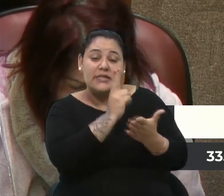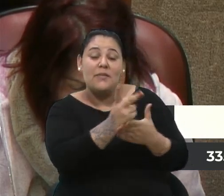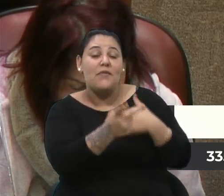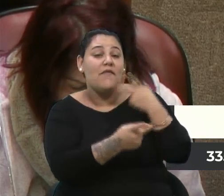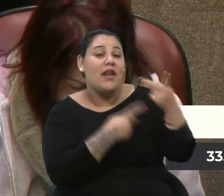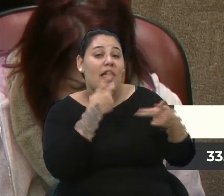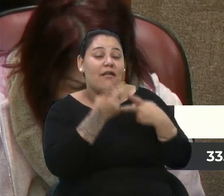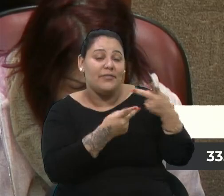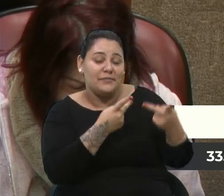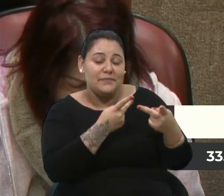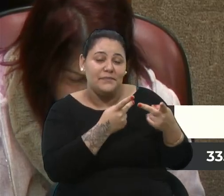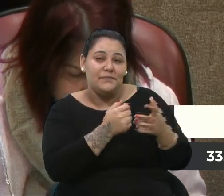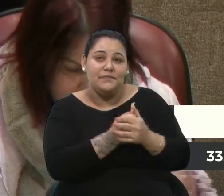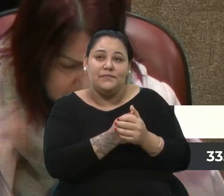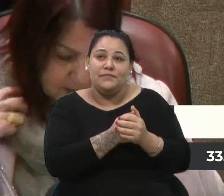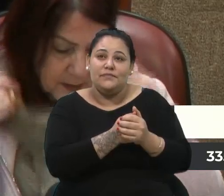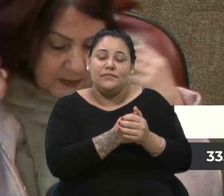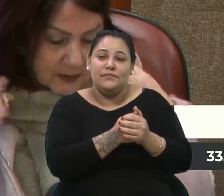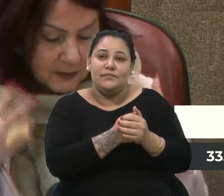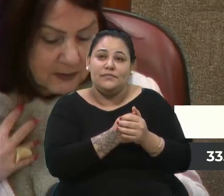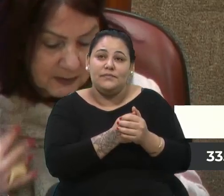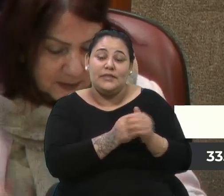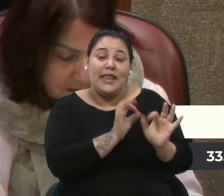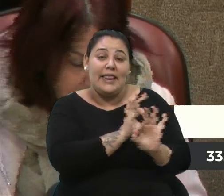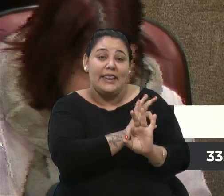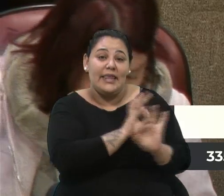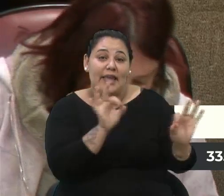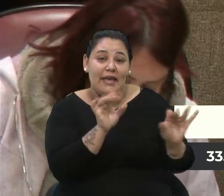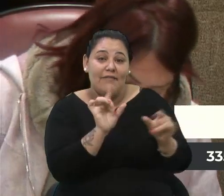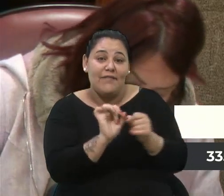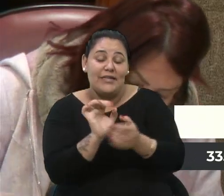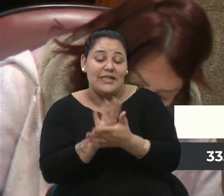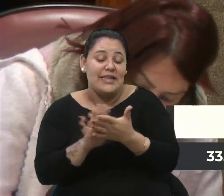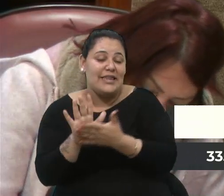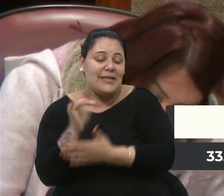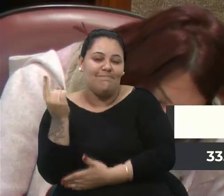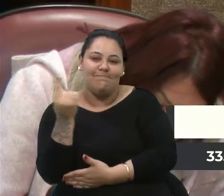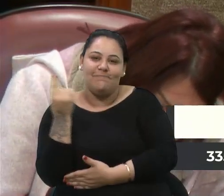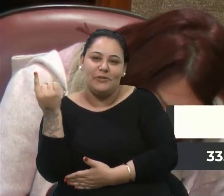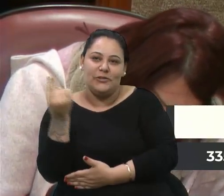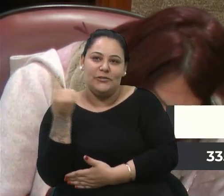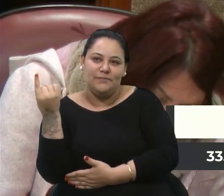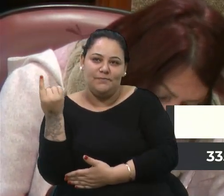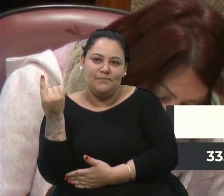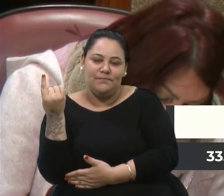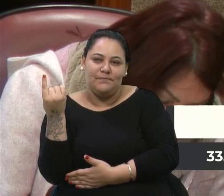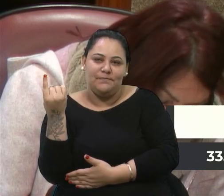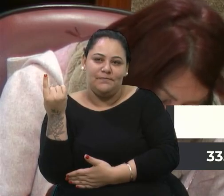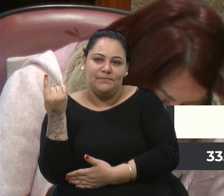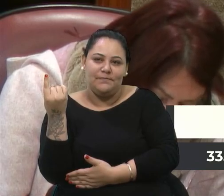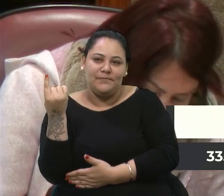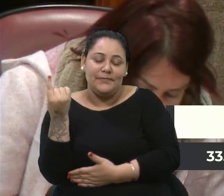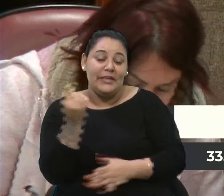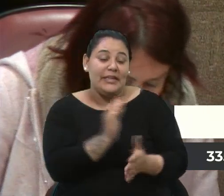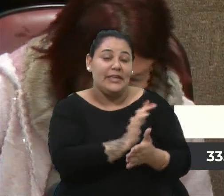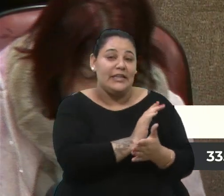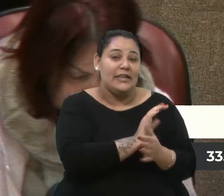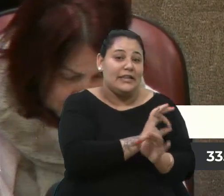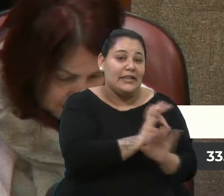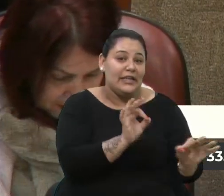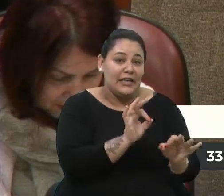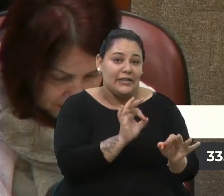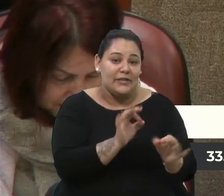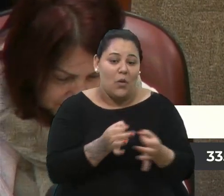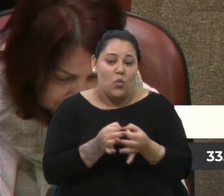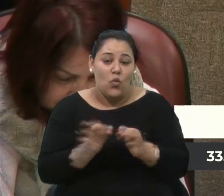nas reuniões de secretariado: ninguém faz nada sozinho e ninguém se salva sozinho. E ele tinha uma frase que era